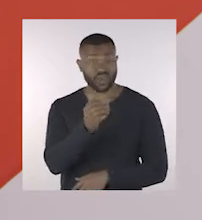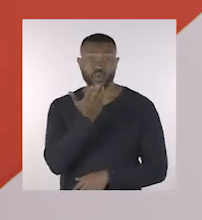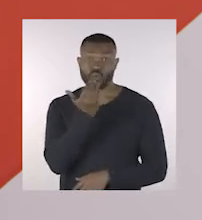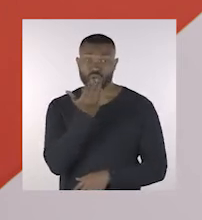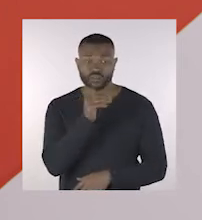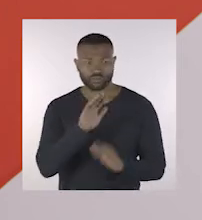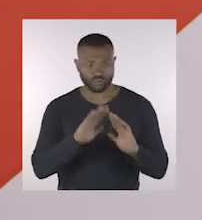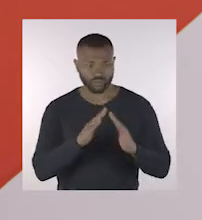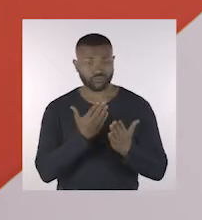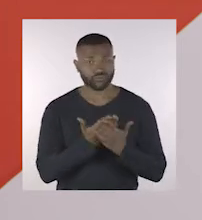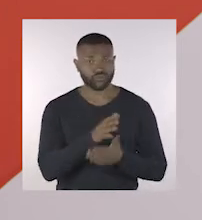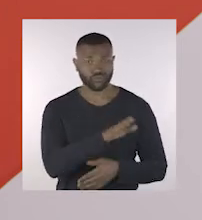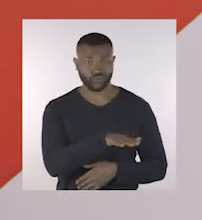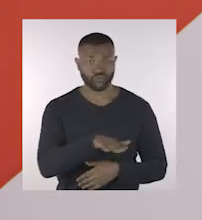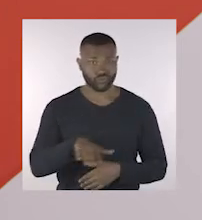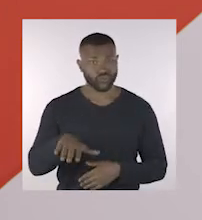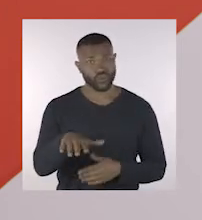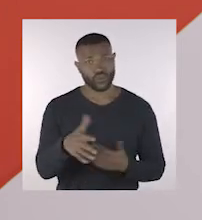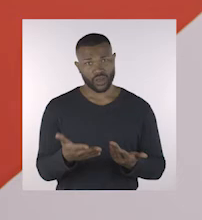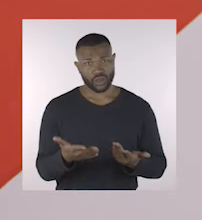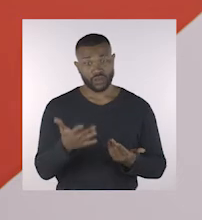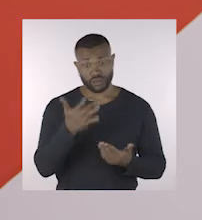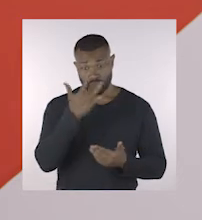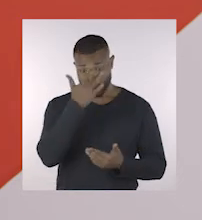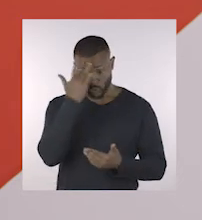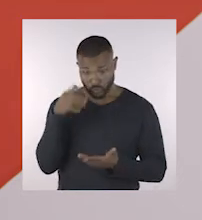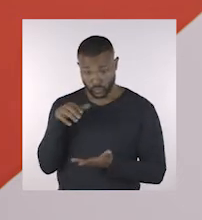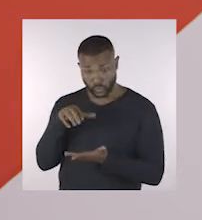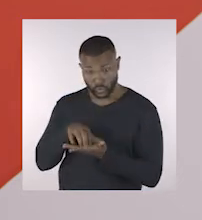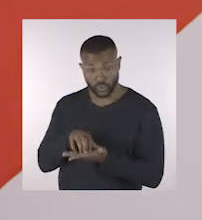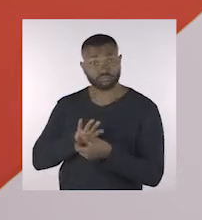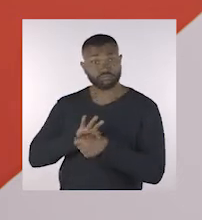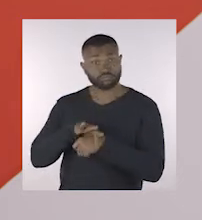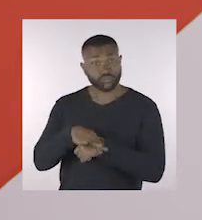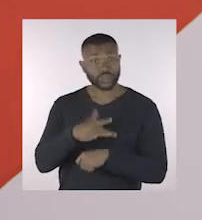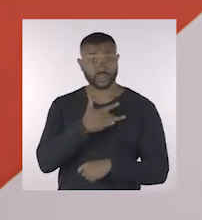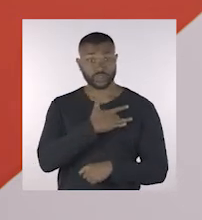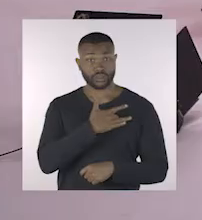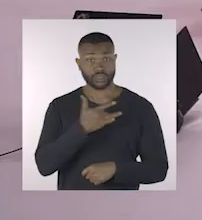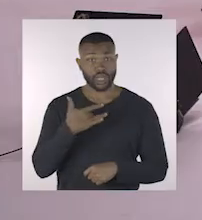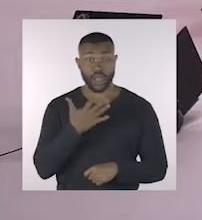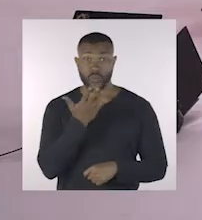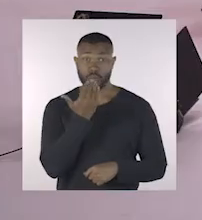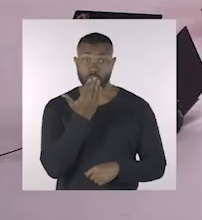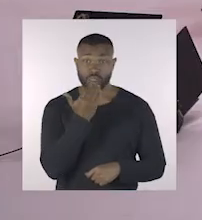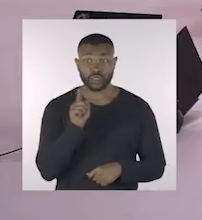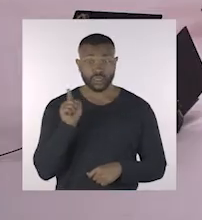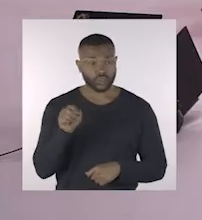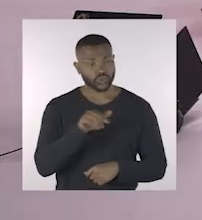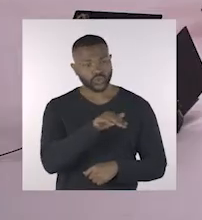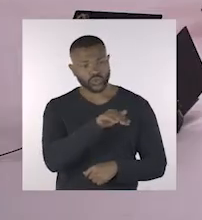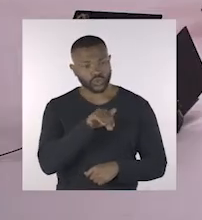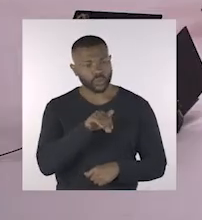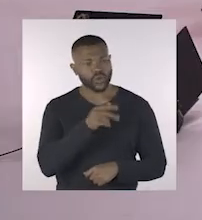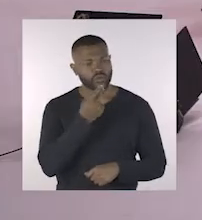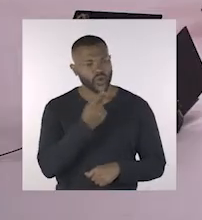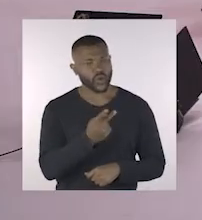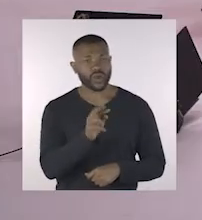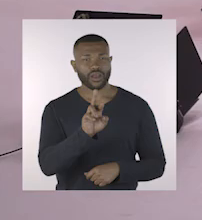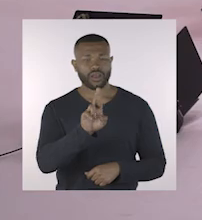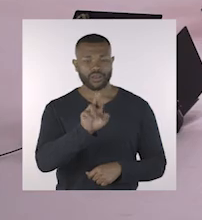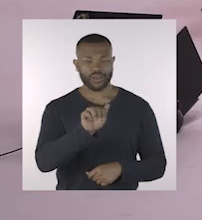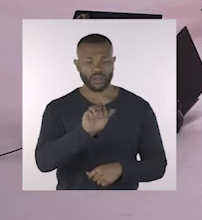na alimentação escolar que as as autoridades de segurança alimentar chegou chamar